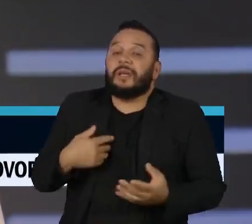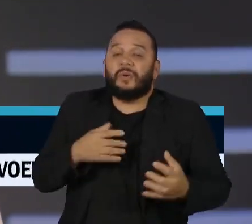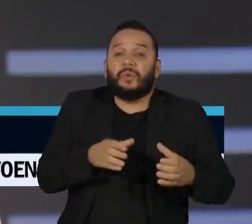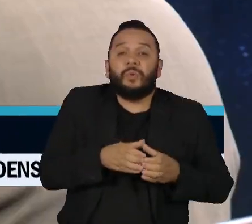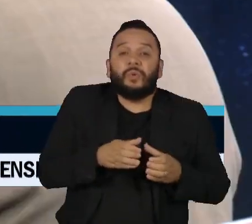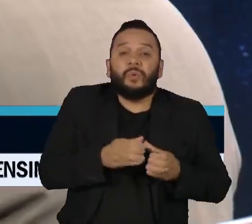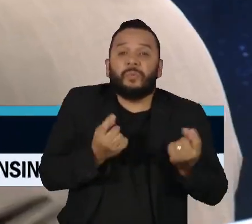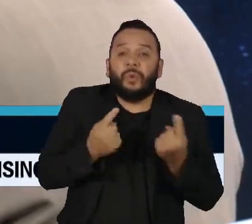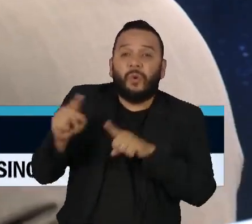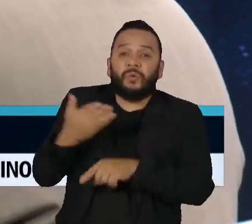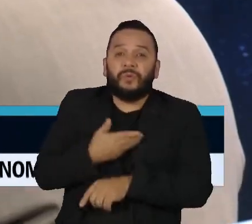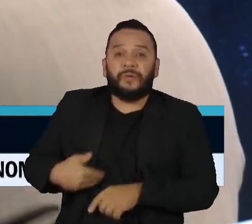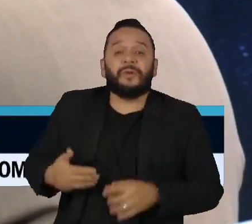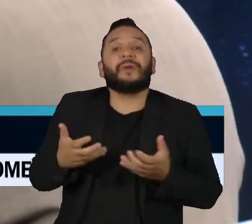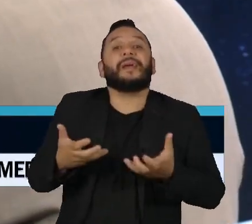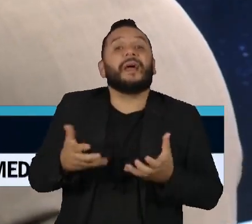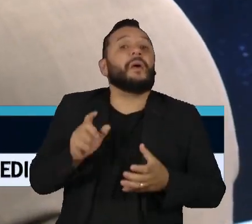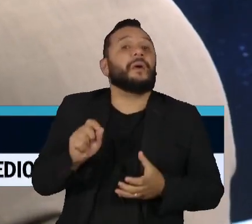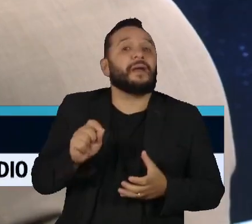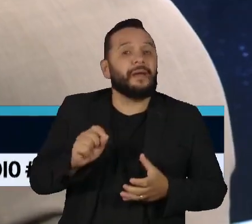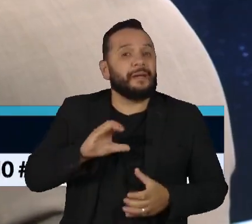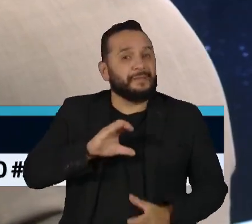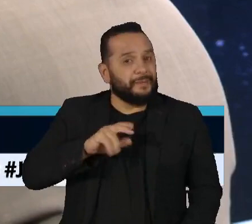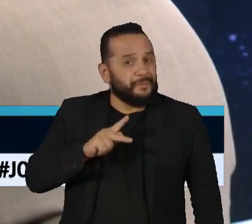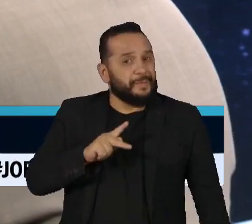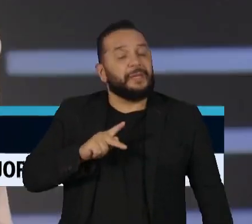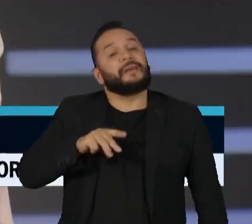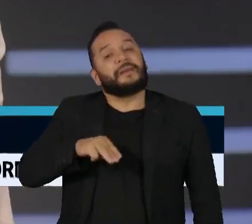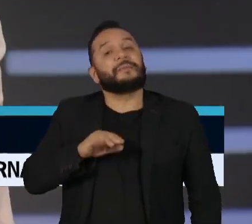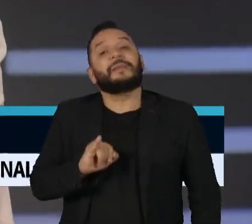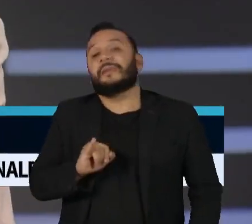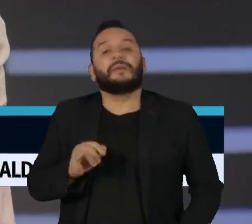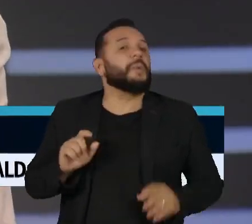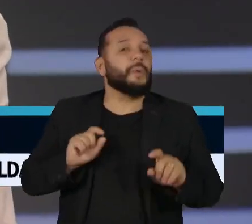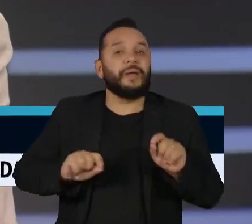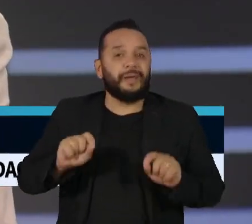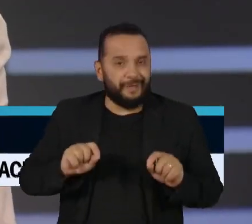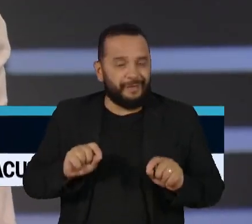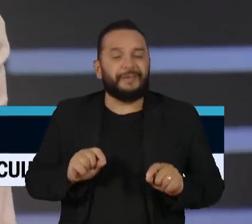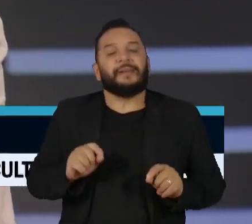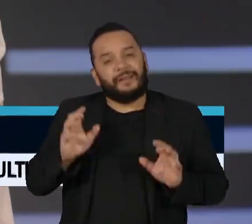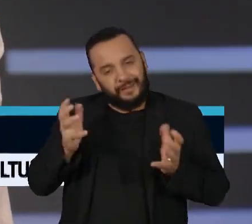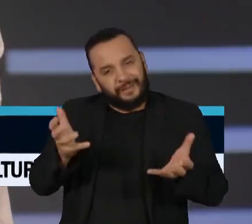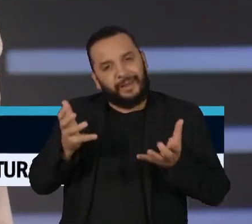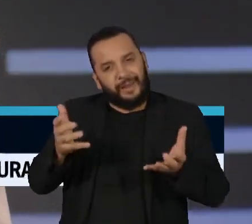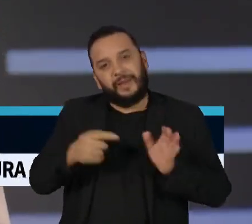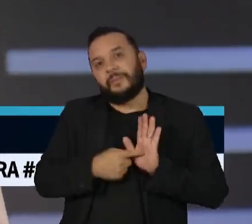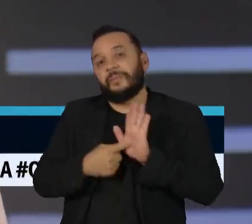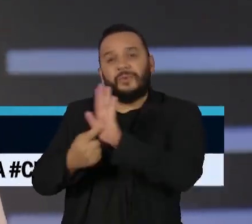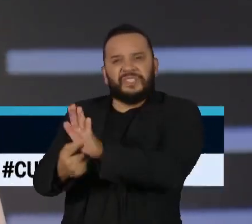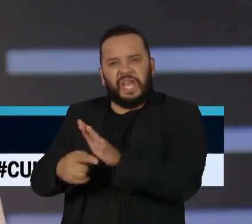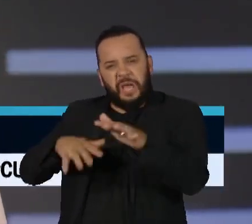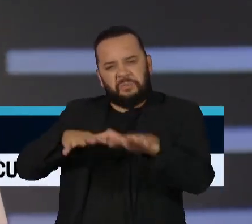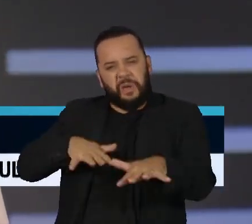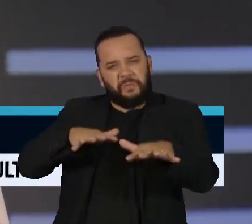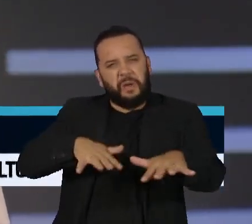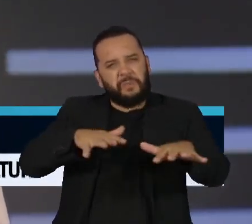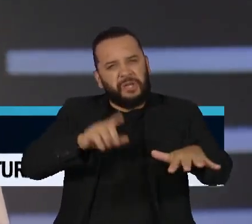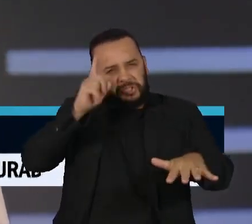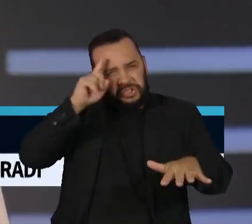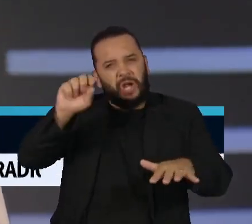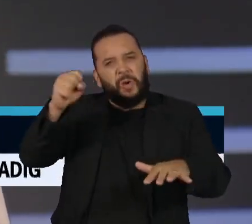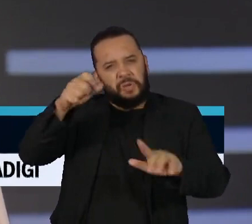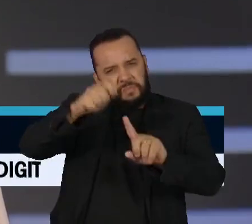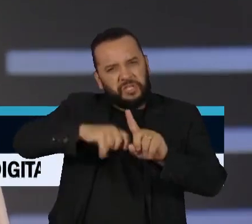oposição quer com a CPM essa é a pergunta que tem que se fazer a posição que é com a cpmi tentar mostrar que esse ato foi de uma certa